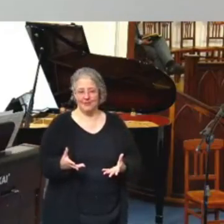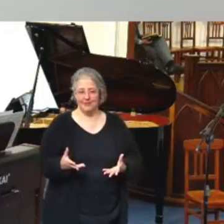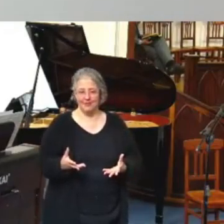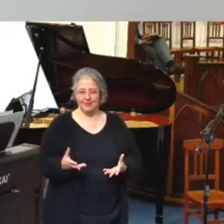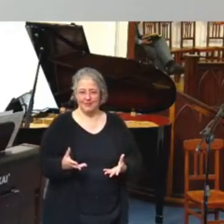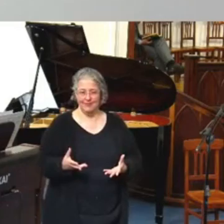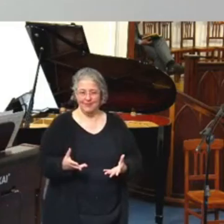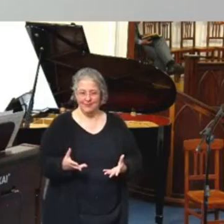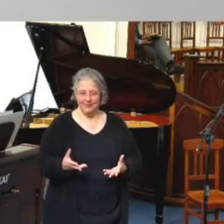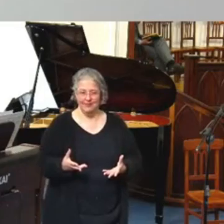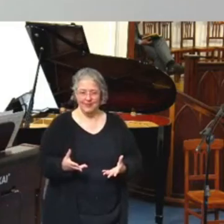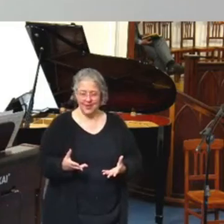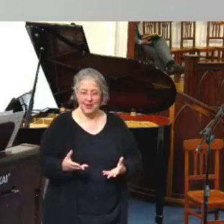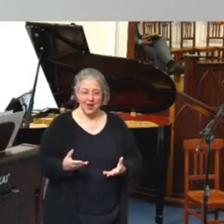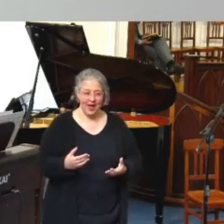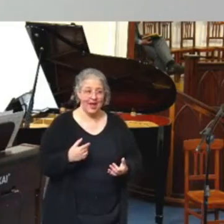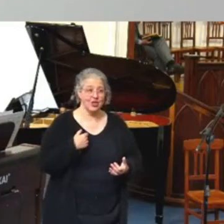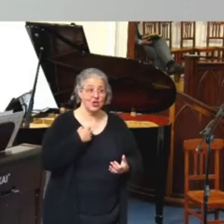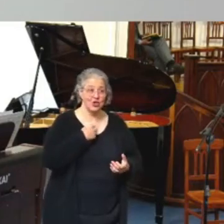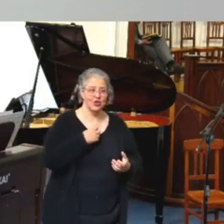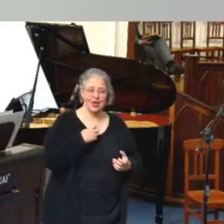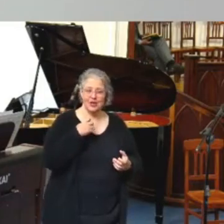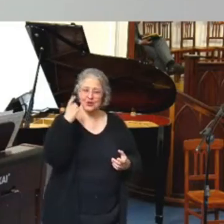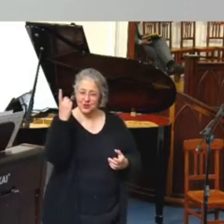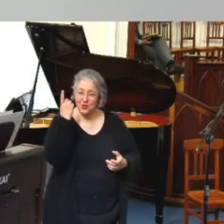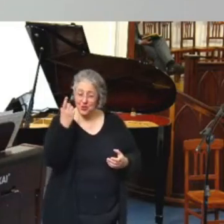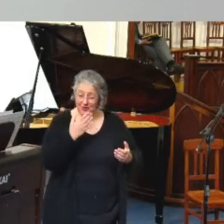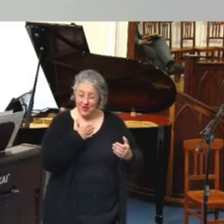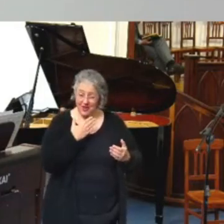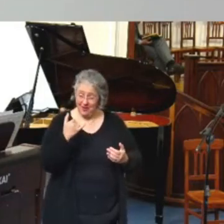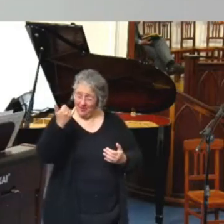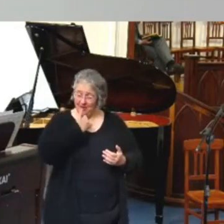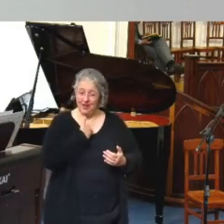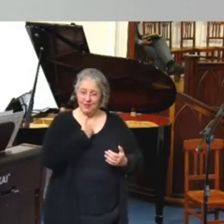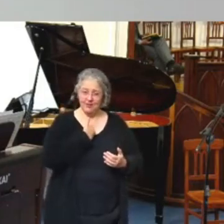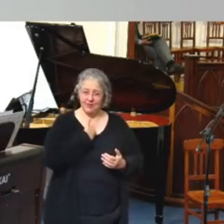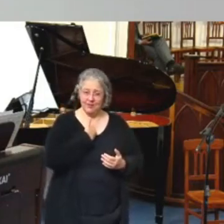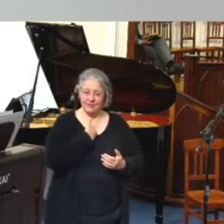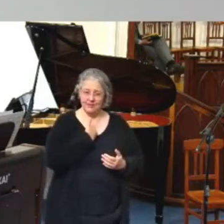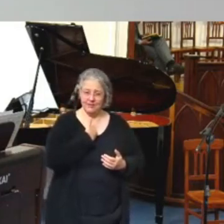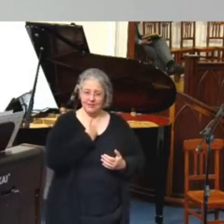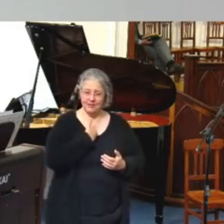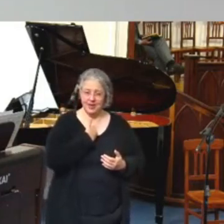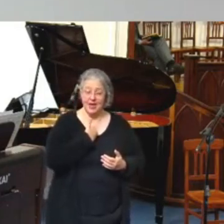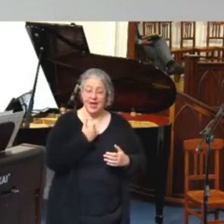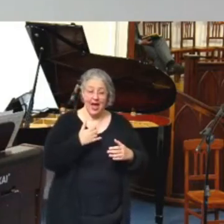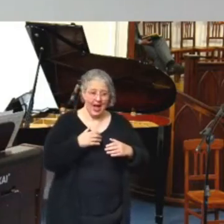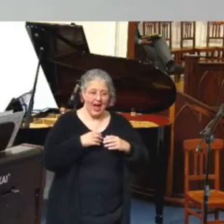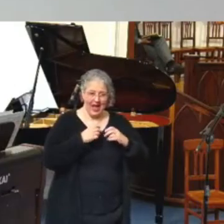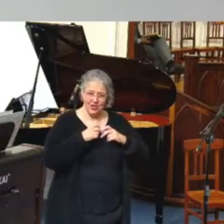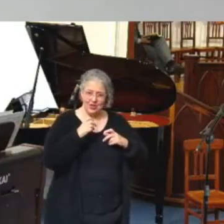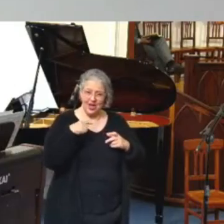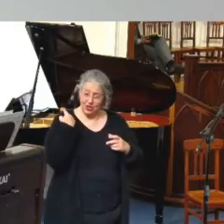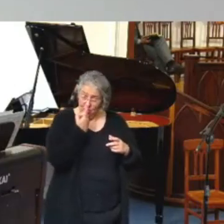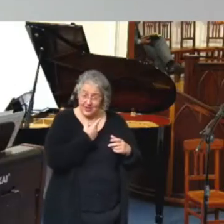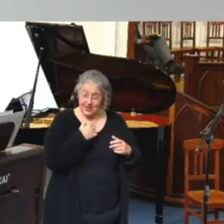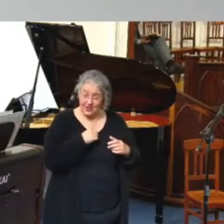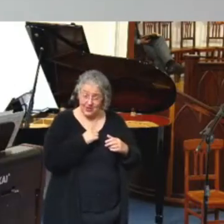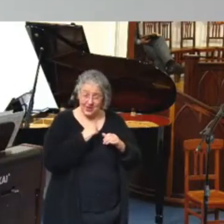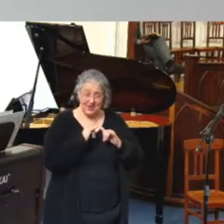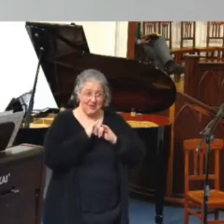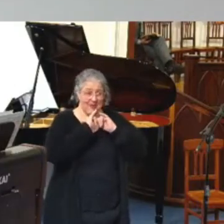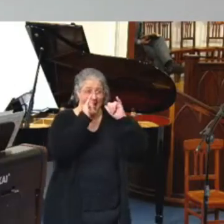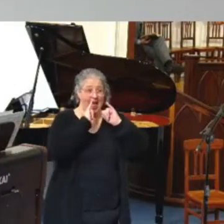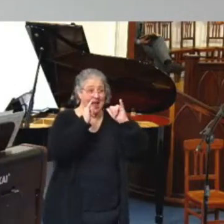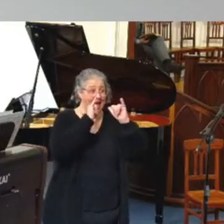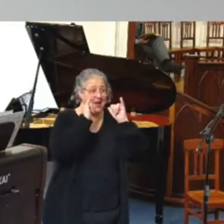entoa em nosso ser, ela diz: cale-se, Senhor, porque agora é eu que vou